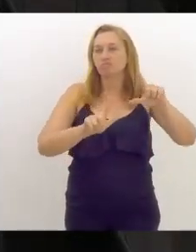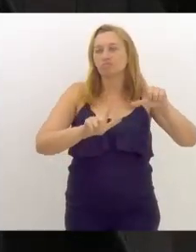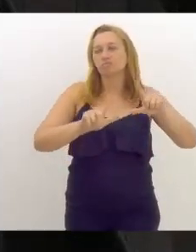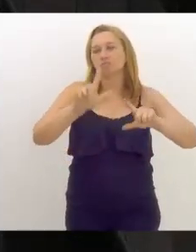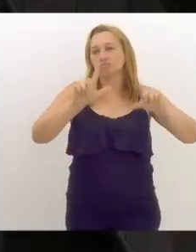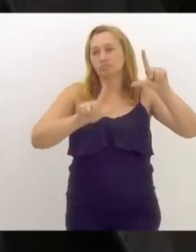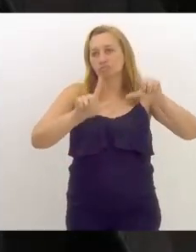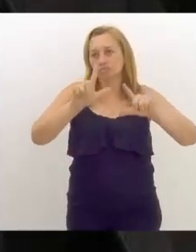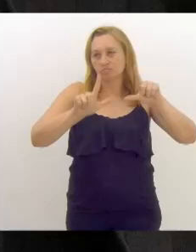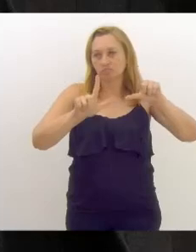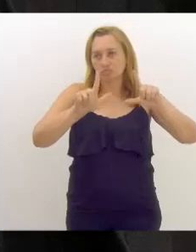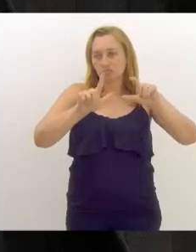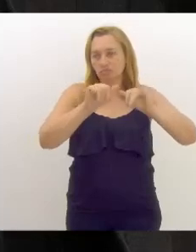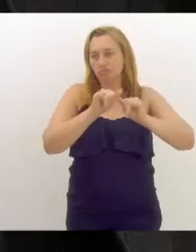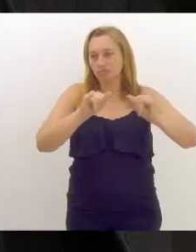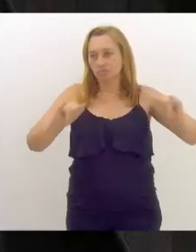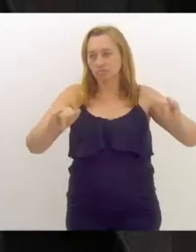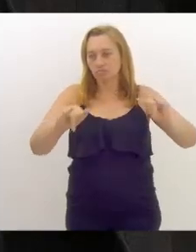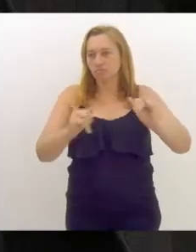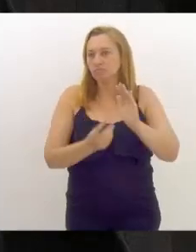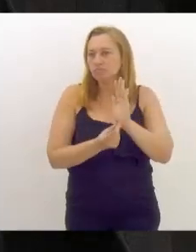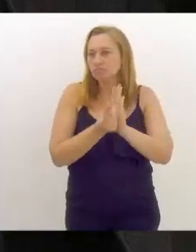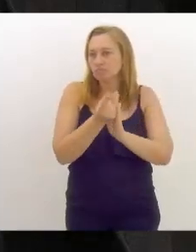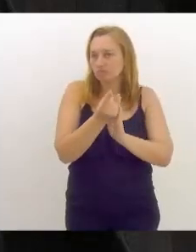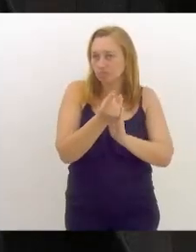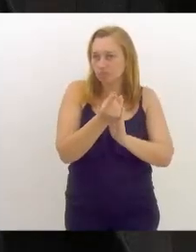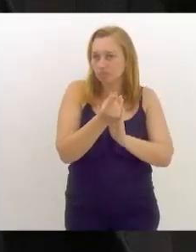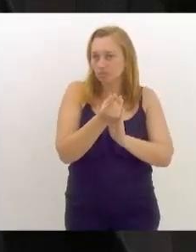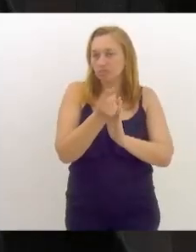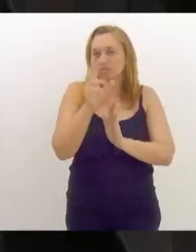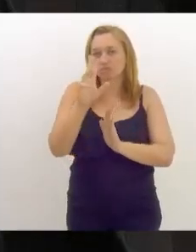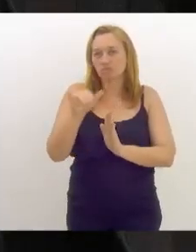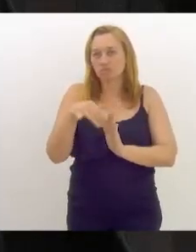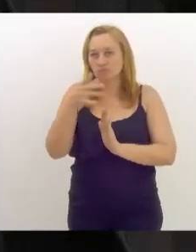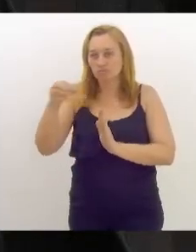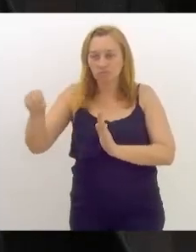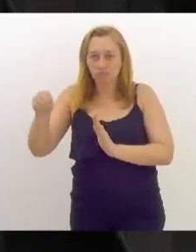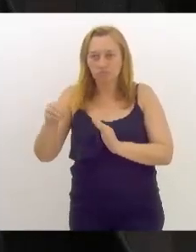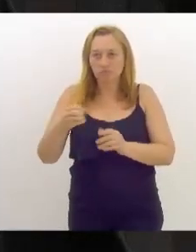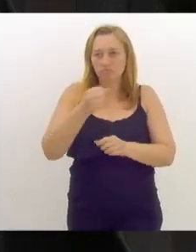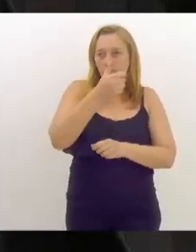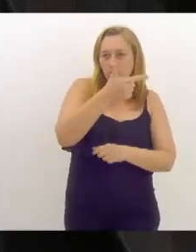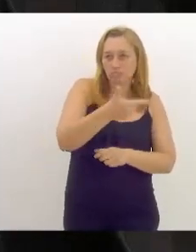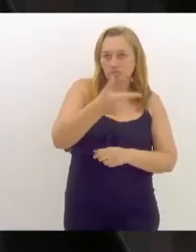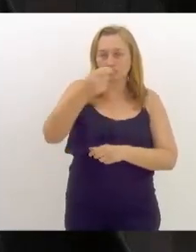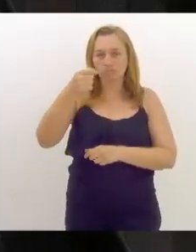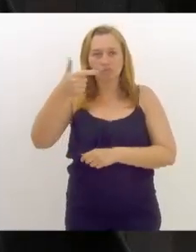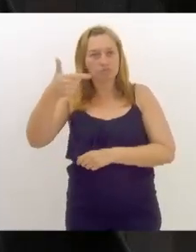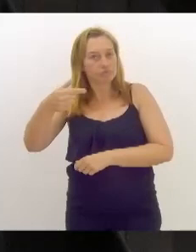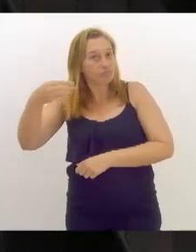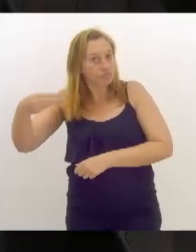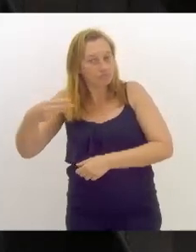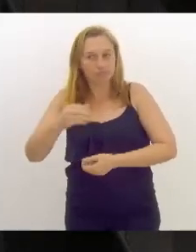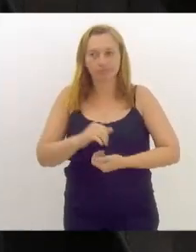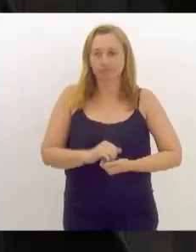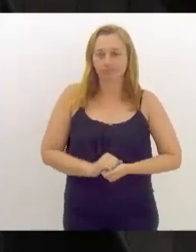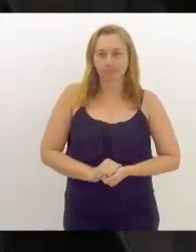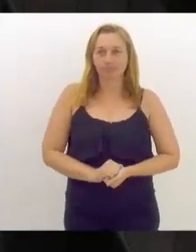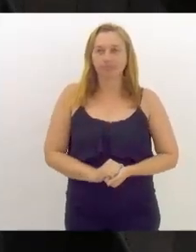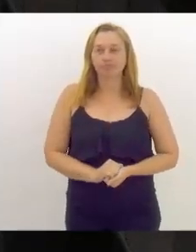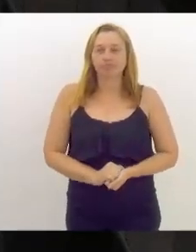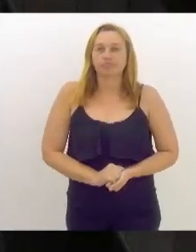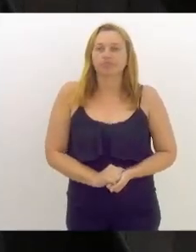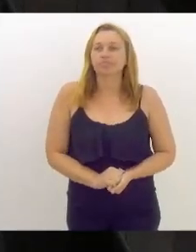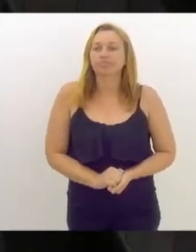diz respeito ao orçamento da União para 2023.